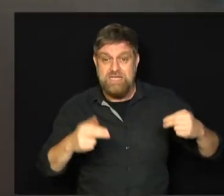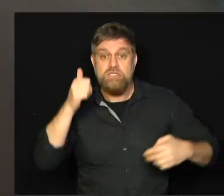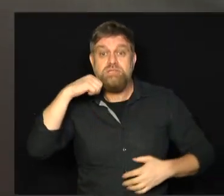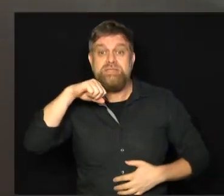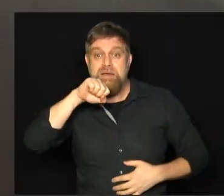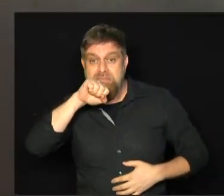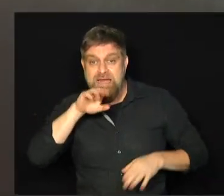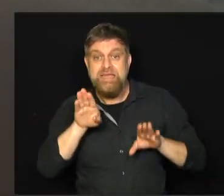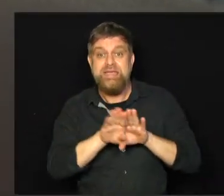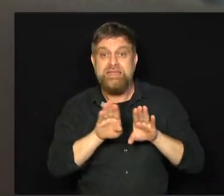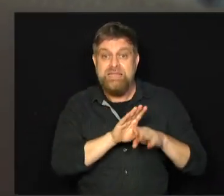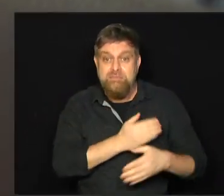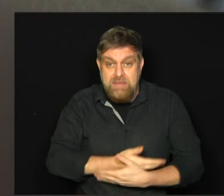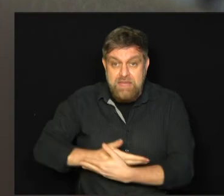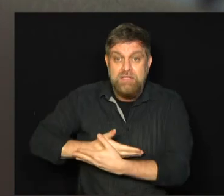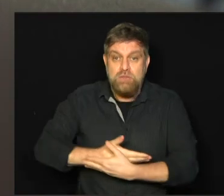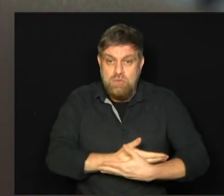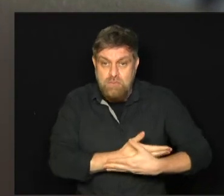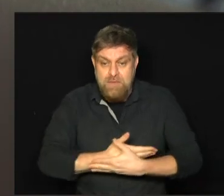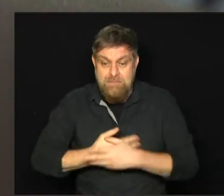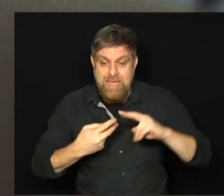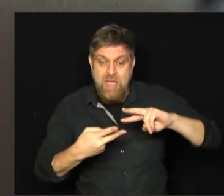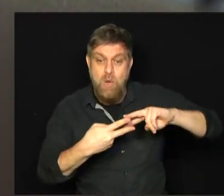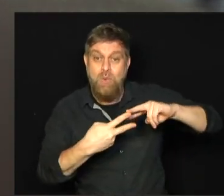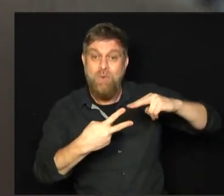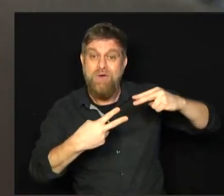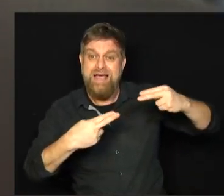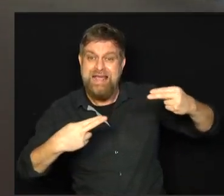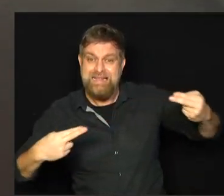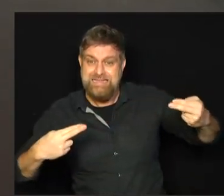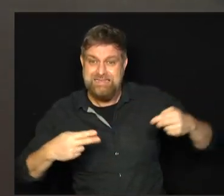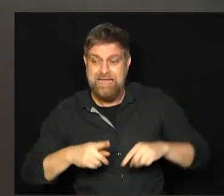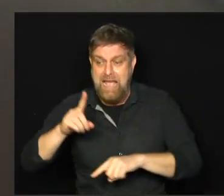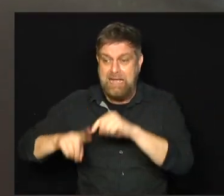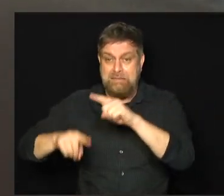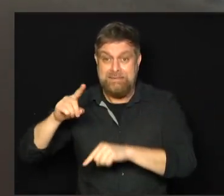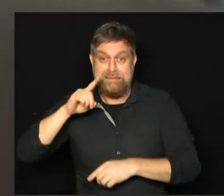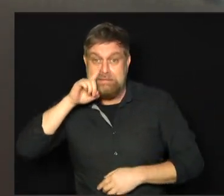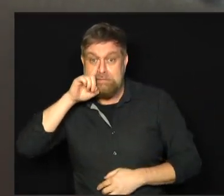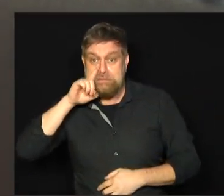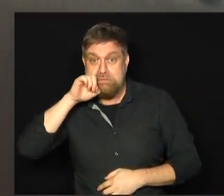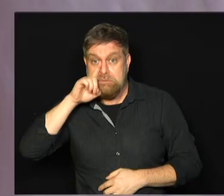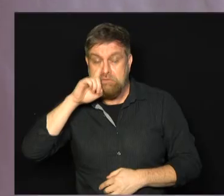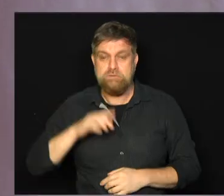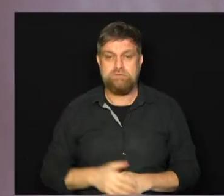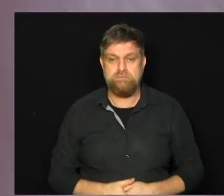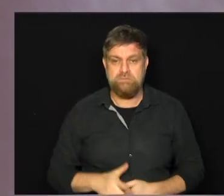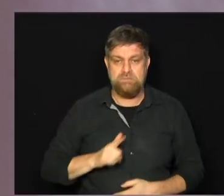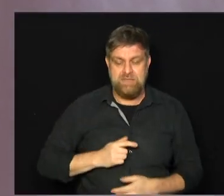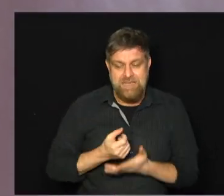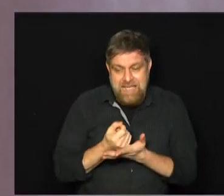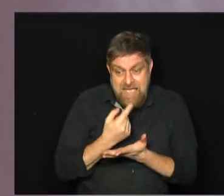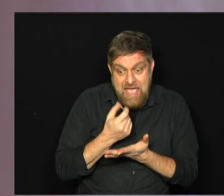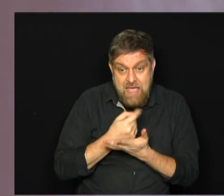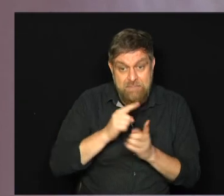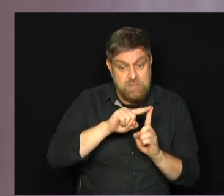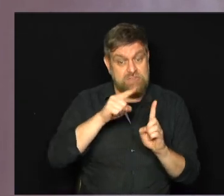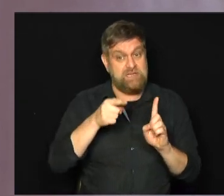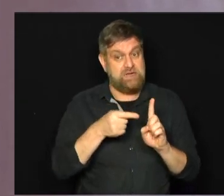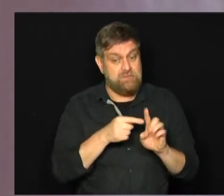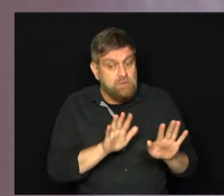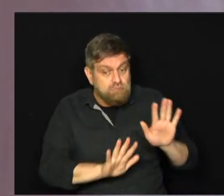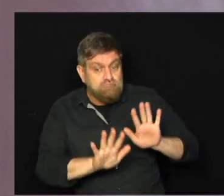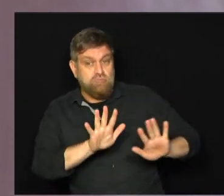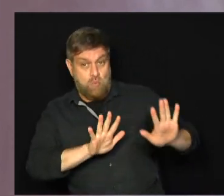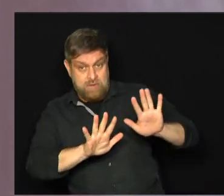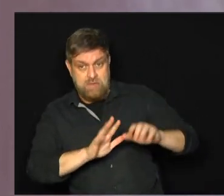da criança. E uso de alguns medicamentos na gravidez. O Boldrini fez um